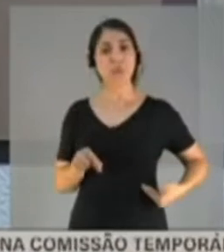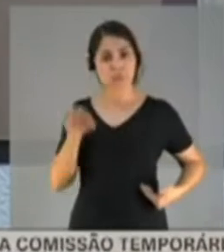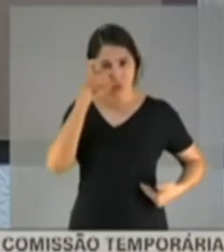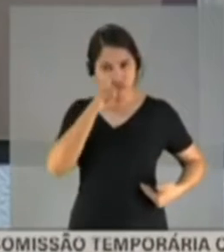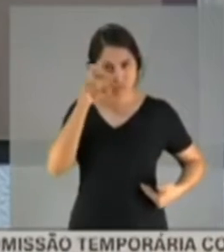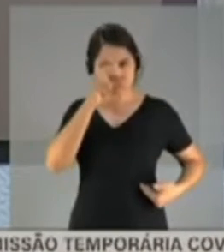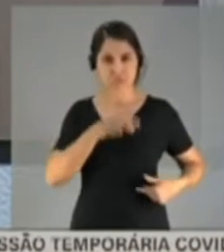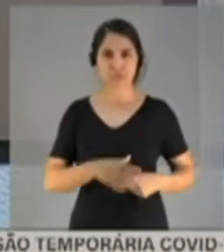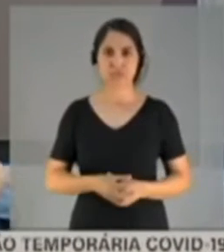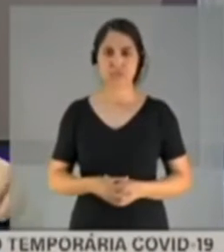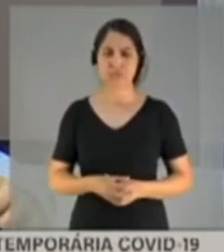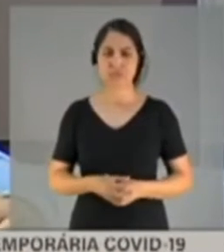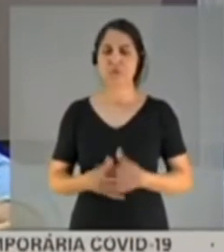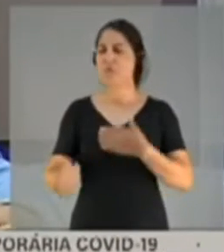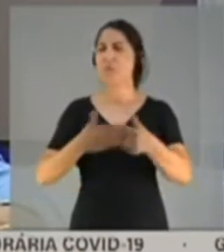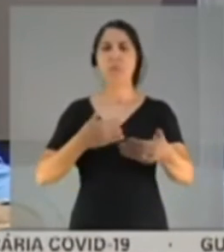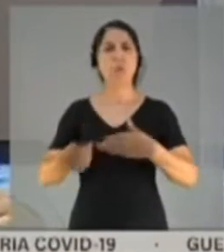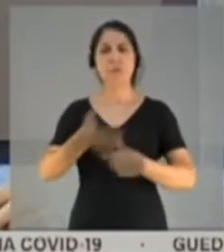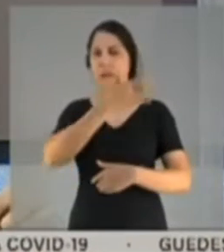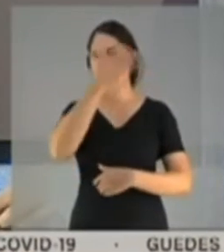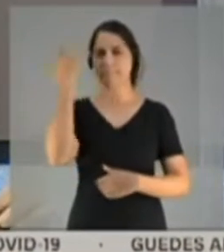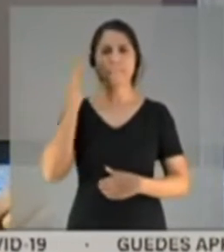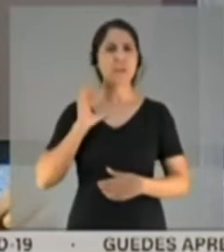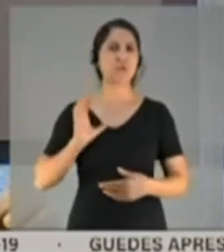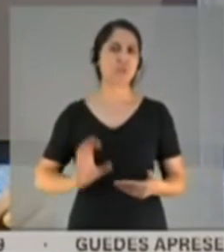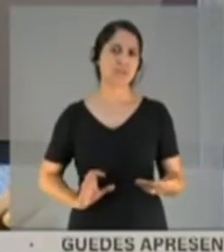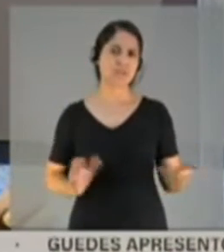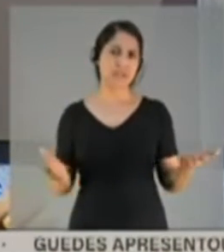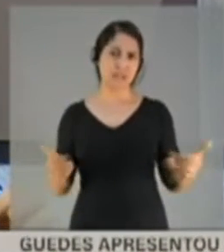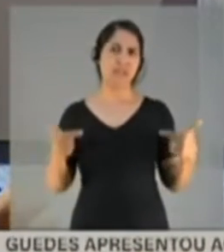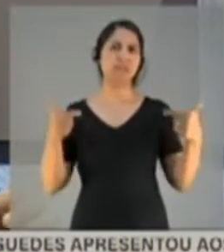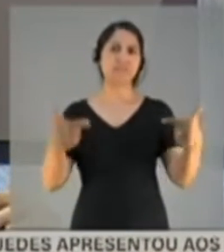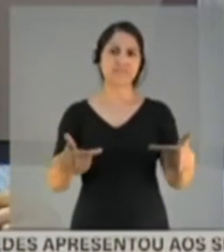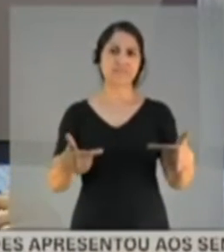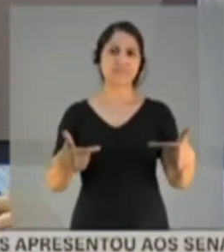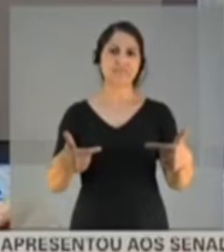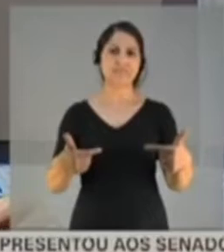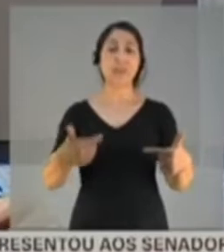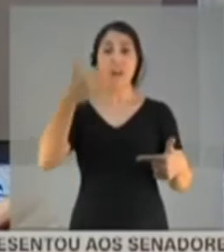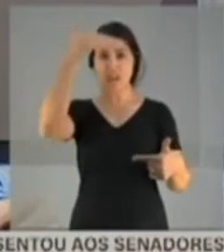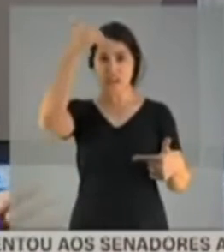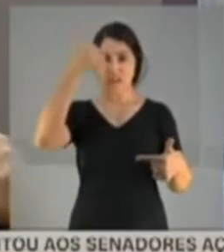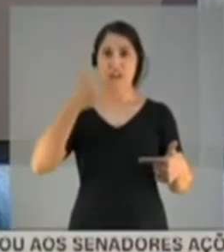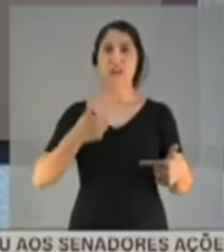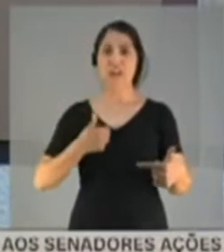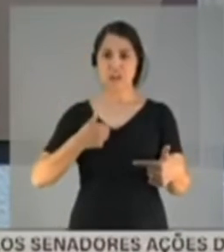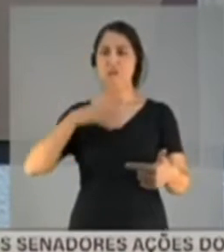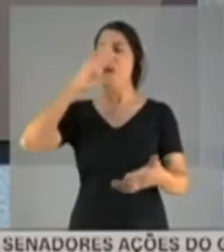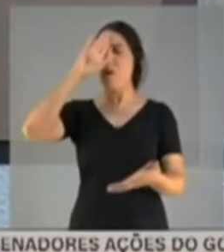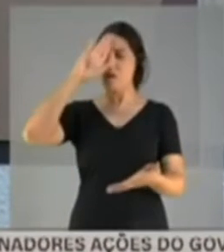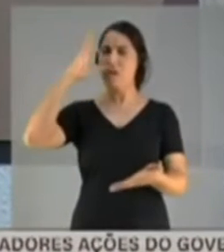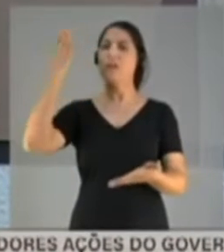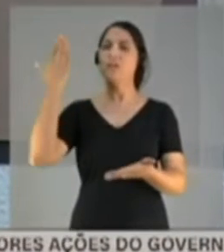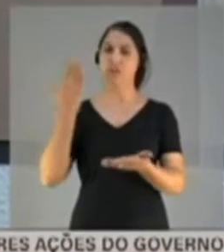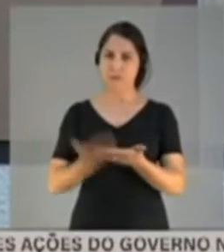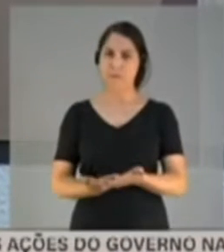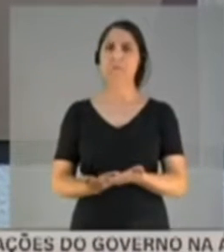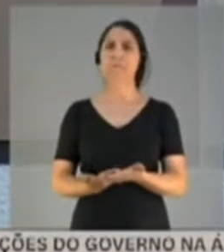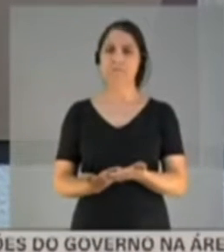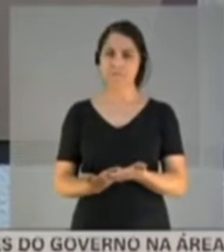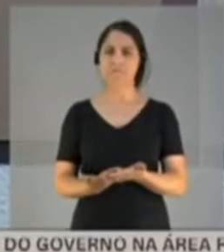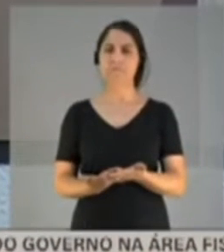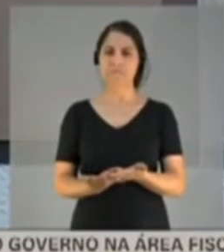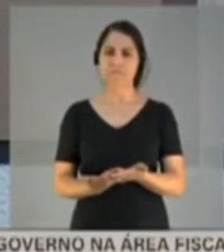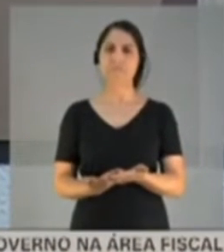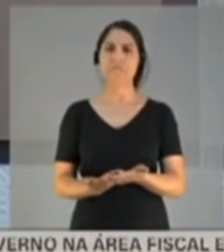Eu fiz somente o que qualquer cidadão brasileiro deveria fazer. Levei ao conhecimento daquele que eu acreditei e ainda acredito,